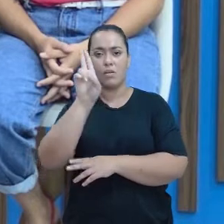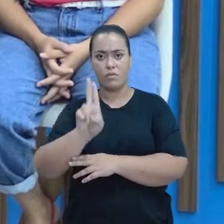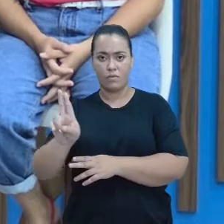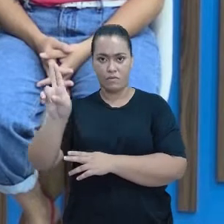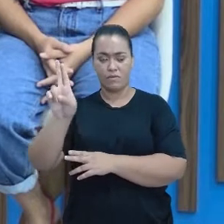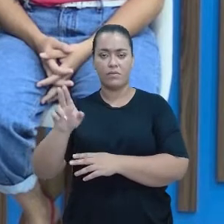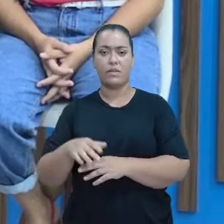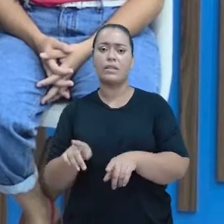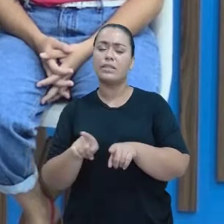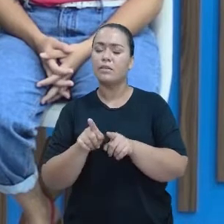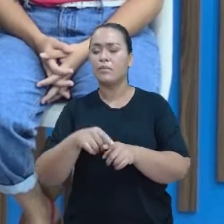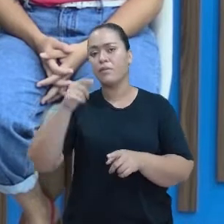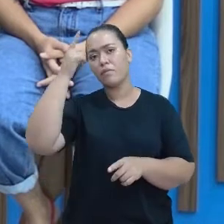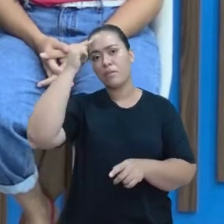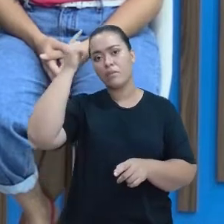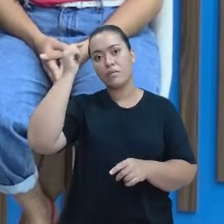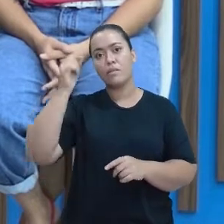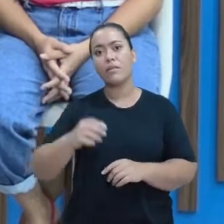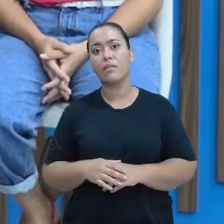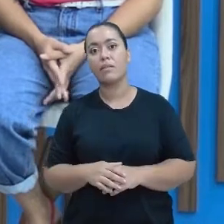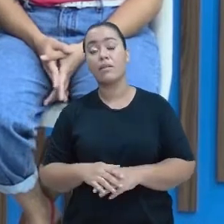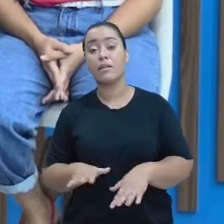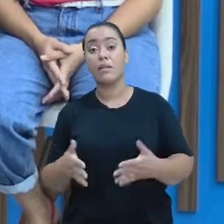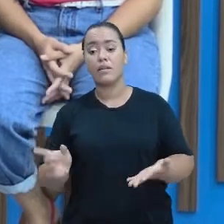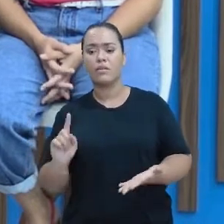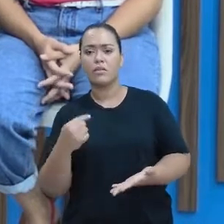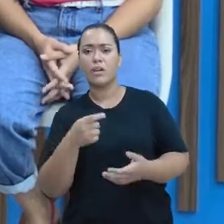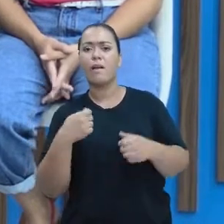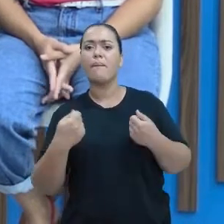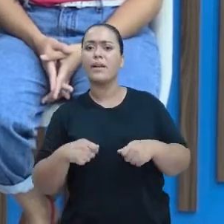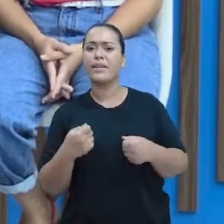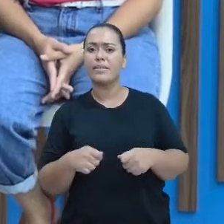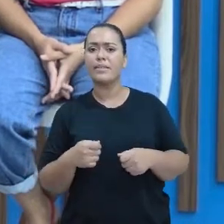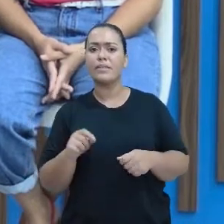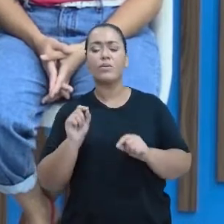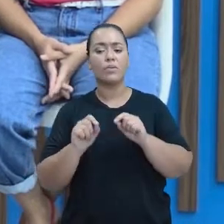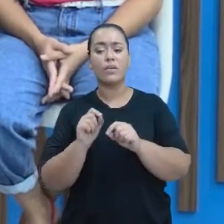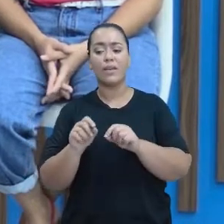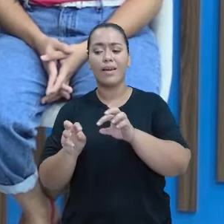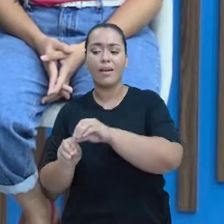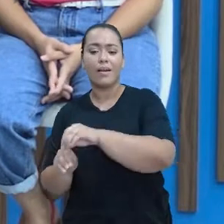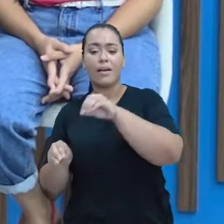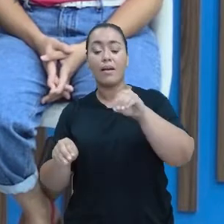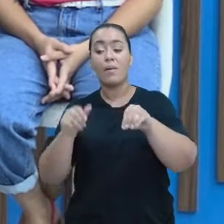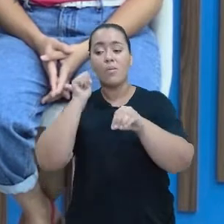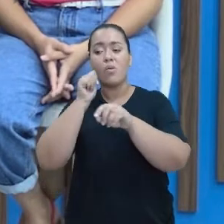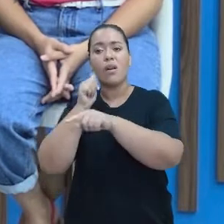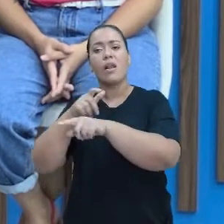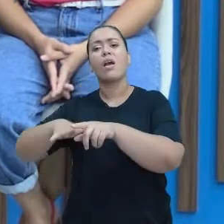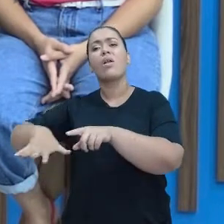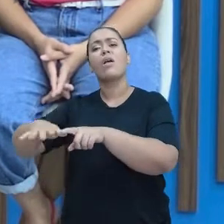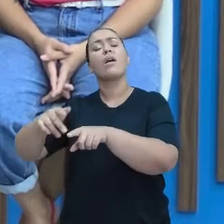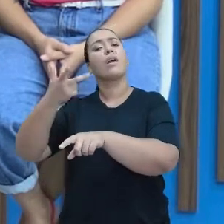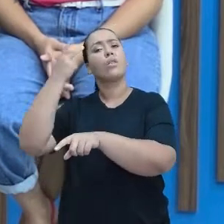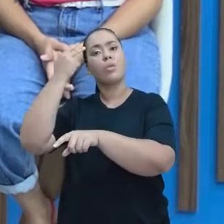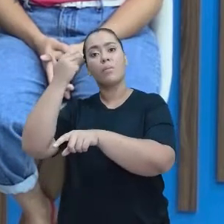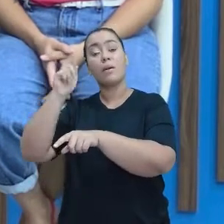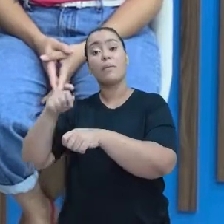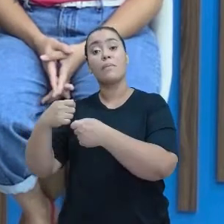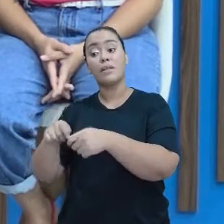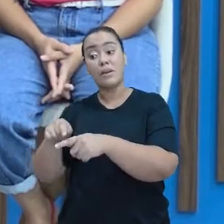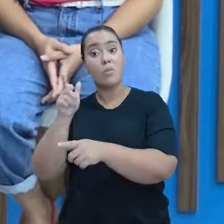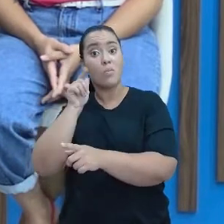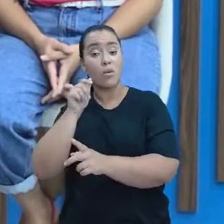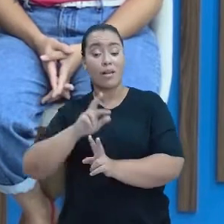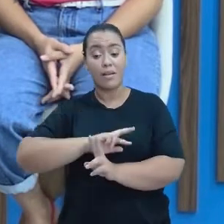universidade, à faculdade. E aí a gente precisa tirar essa mulher do lugar comum, né? Essa mulher, ela é plural,